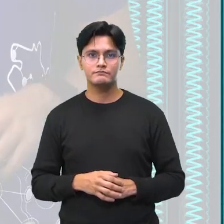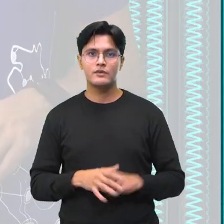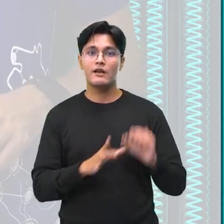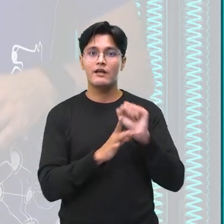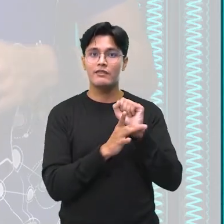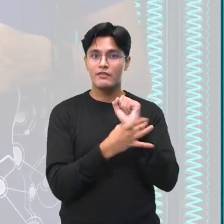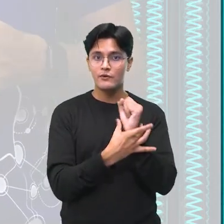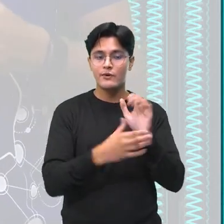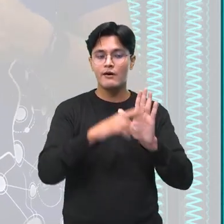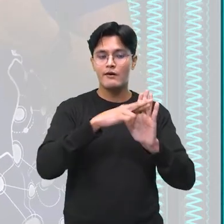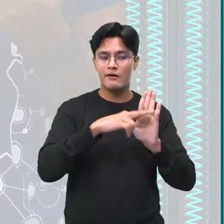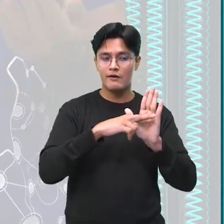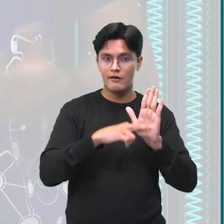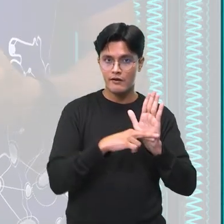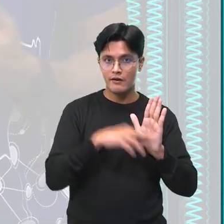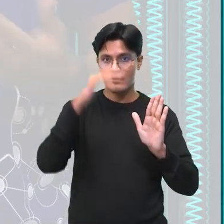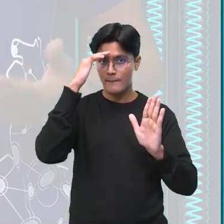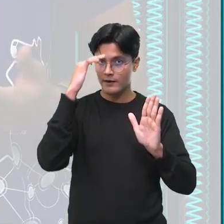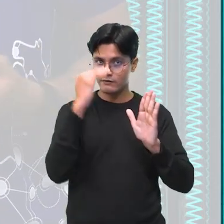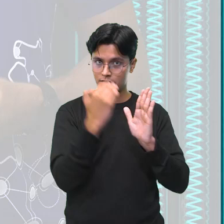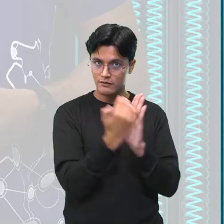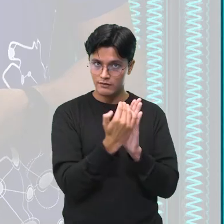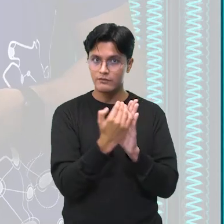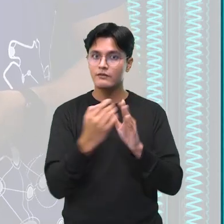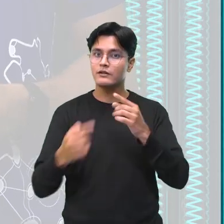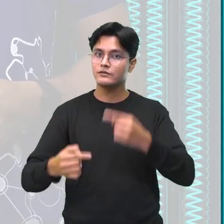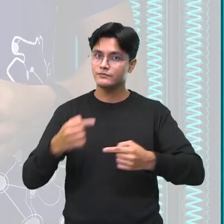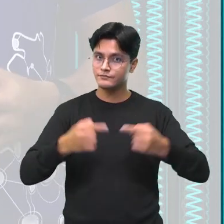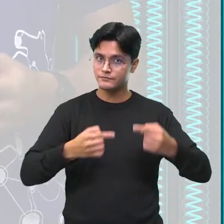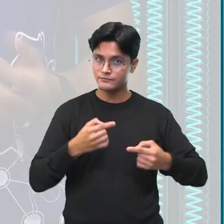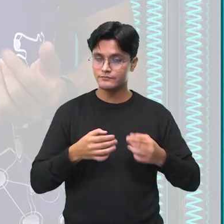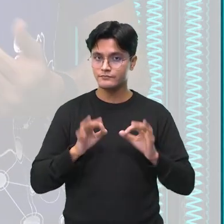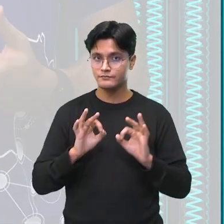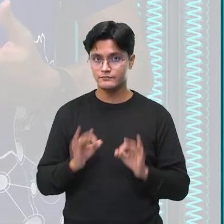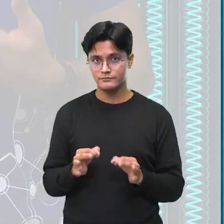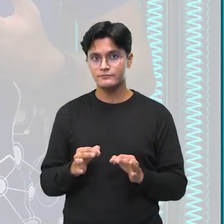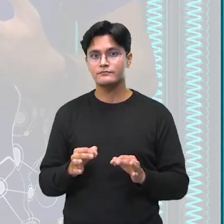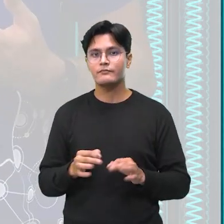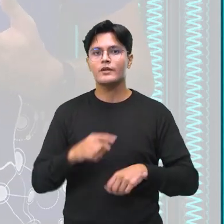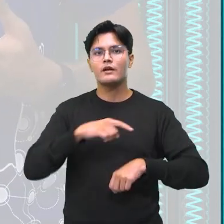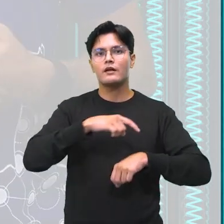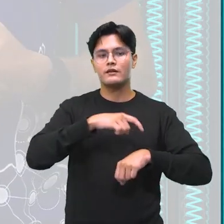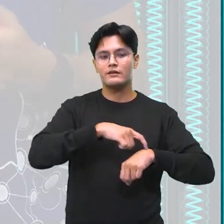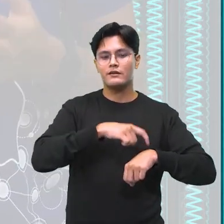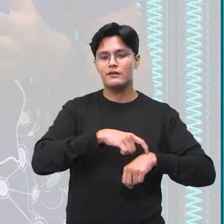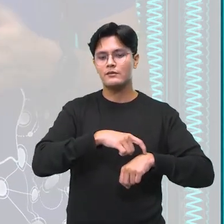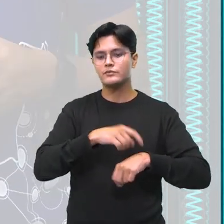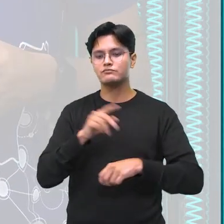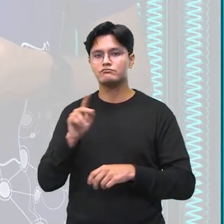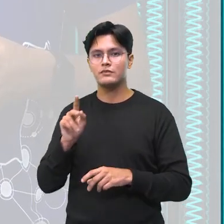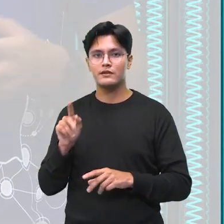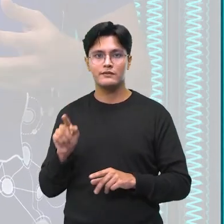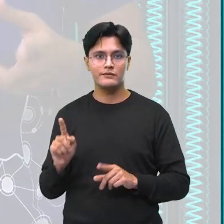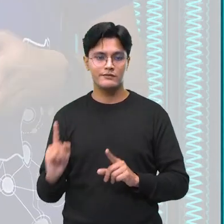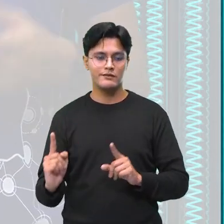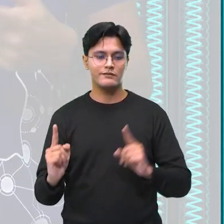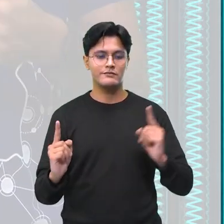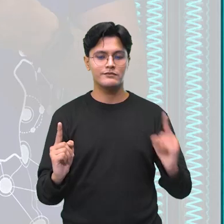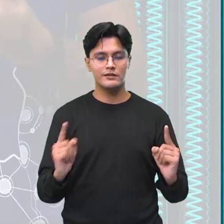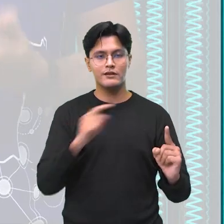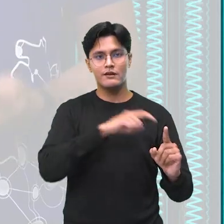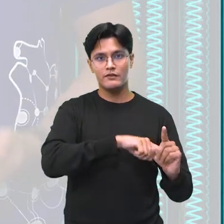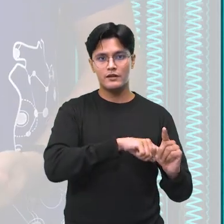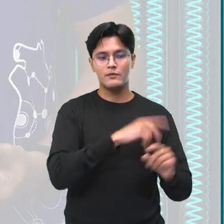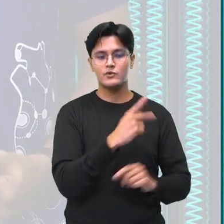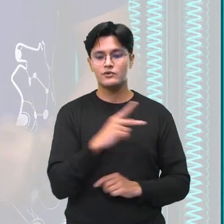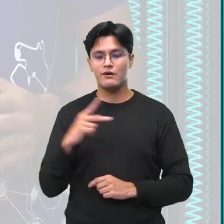das regras, né, que são ali previamente defendidas. Tempos iguais de exposição e resposta, né? Quem tem